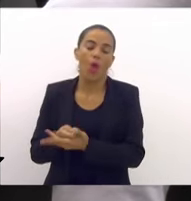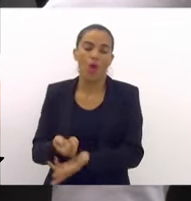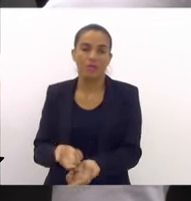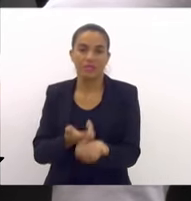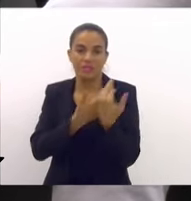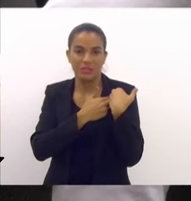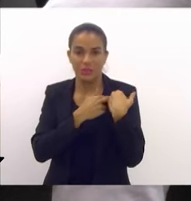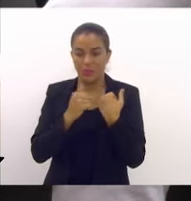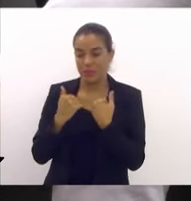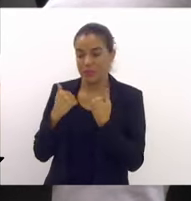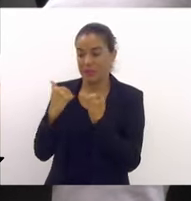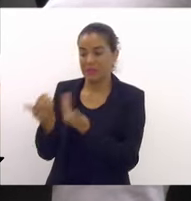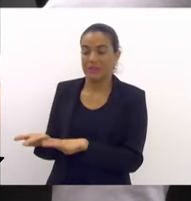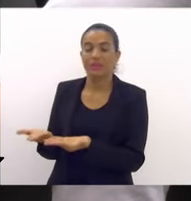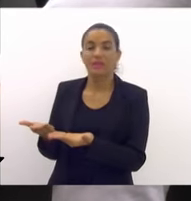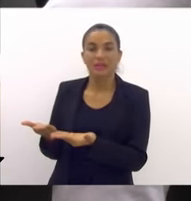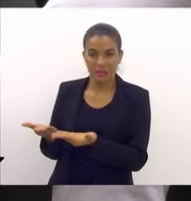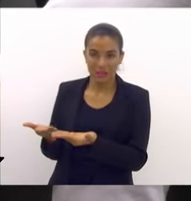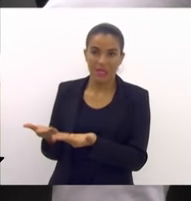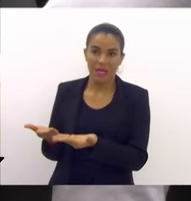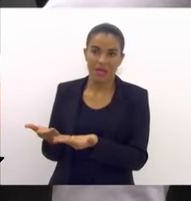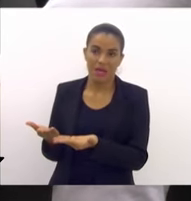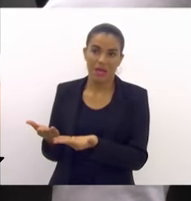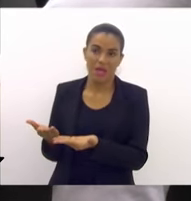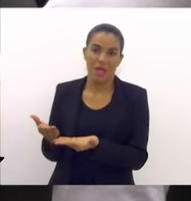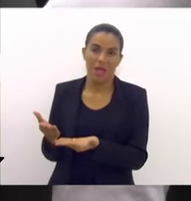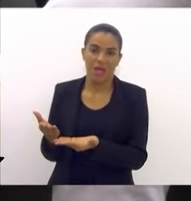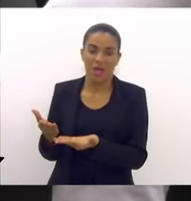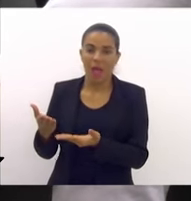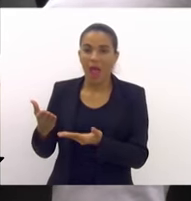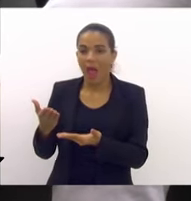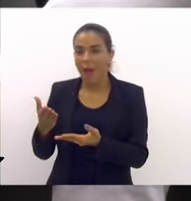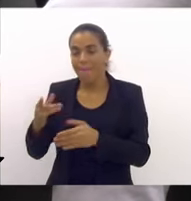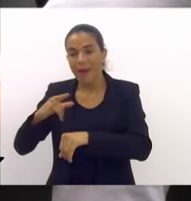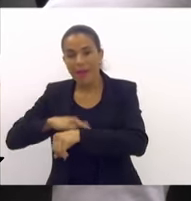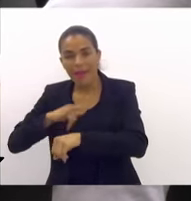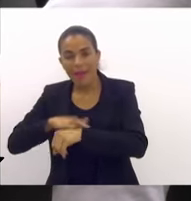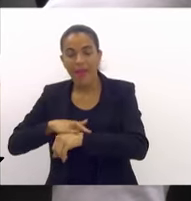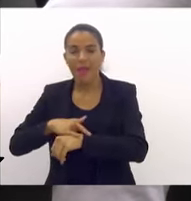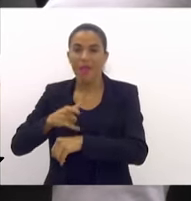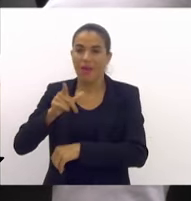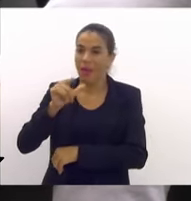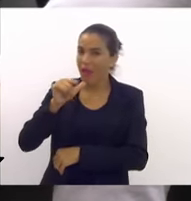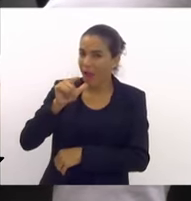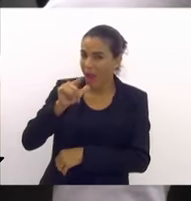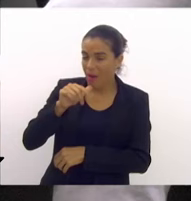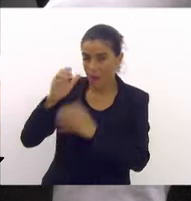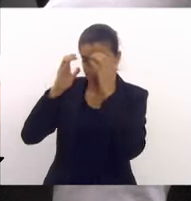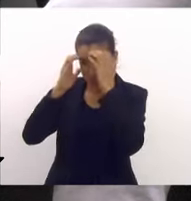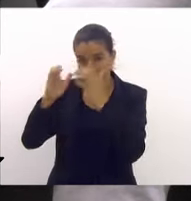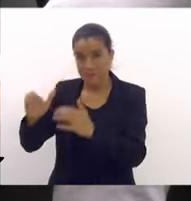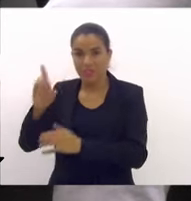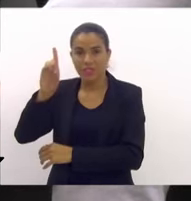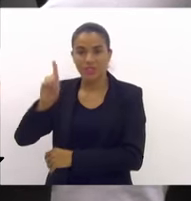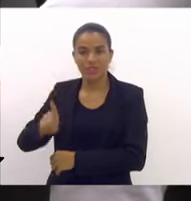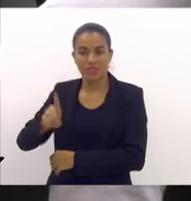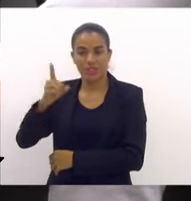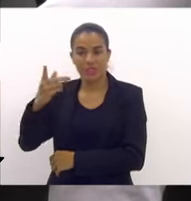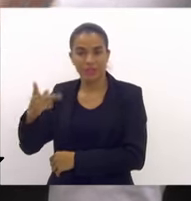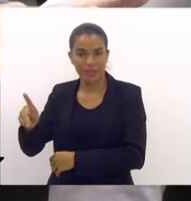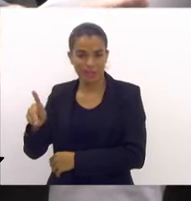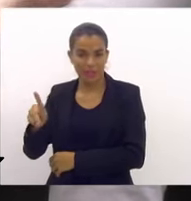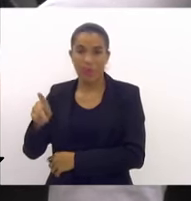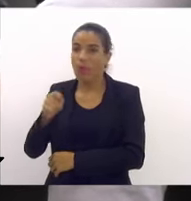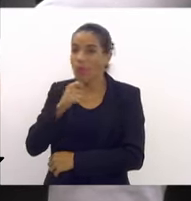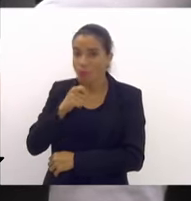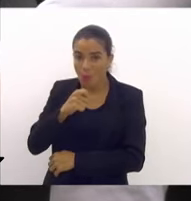de dar o acesso ao banheiro, água potável, respeitar os direitos desse entregador. Se não for feito, vai ser